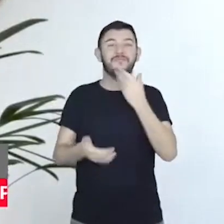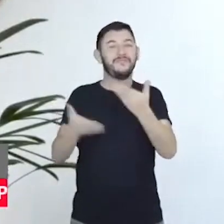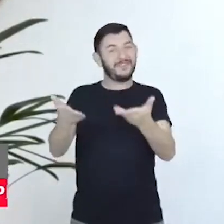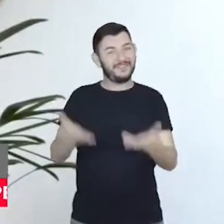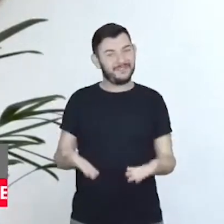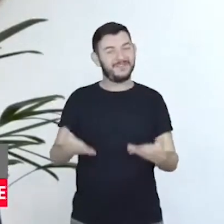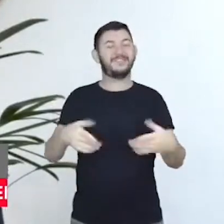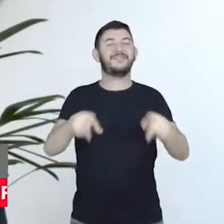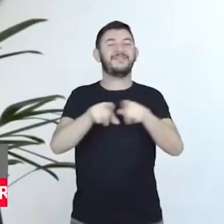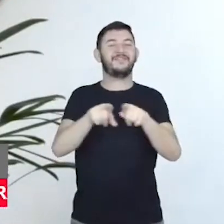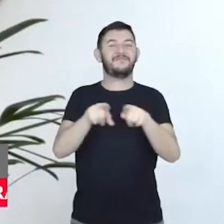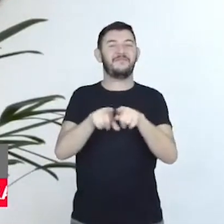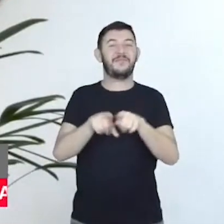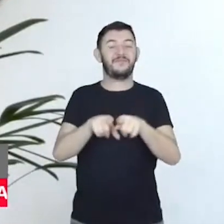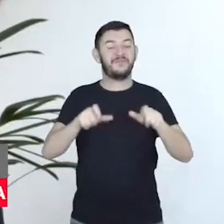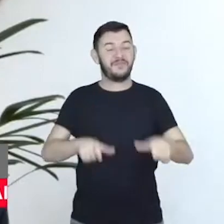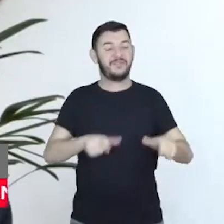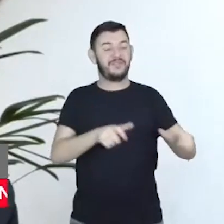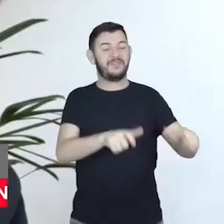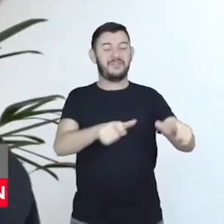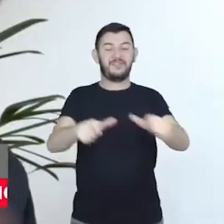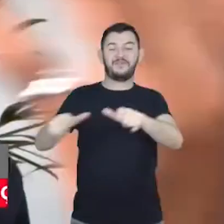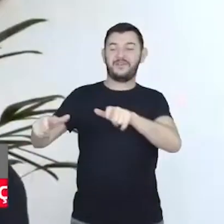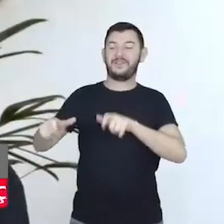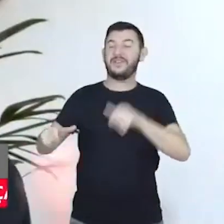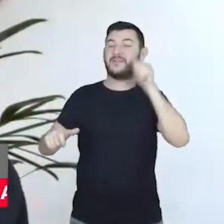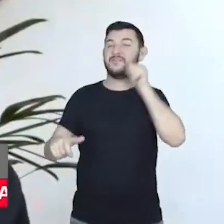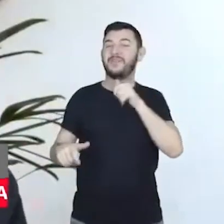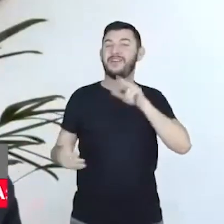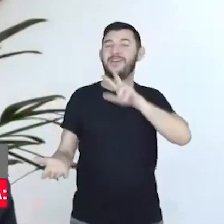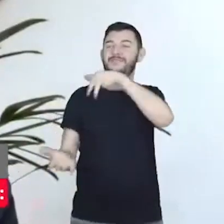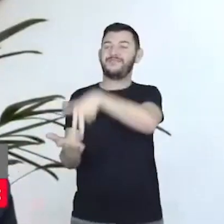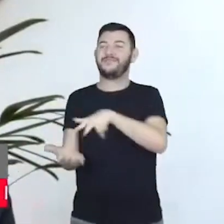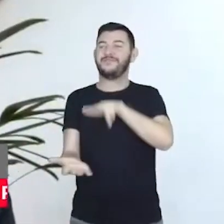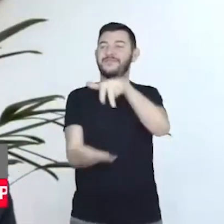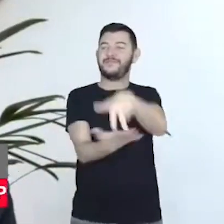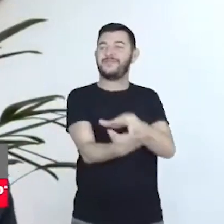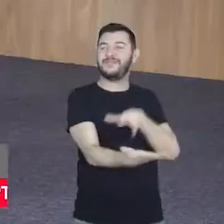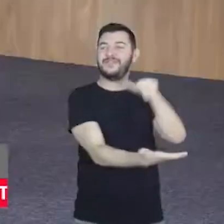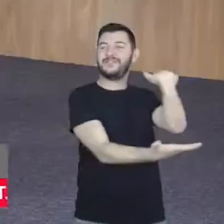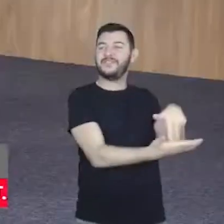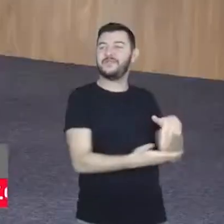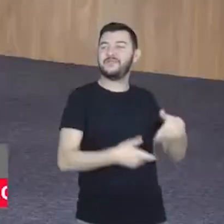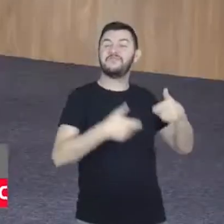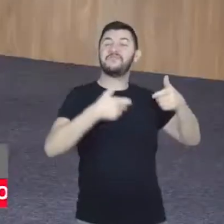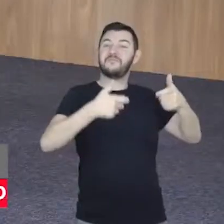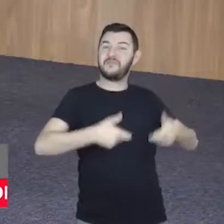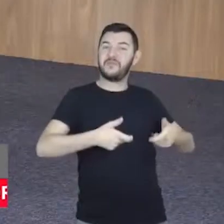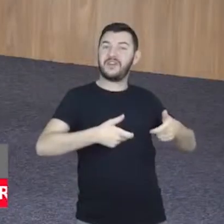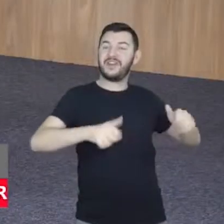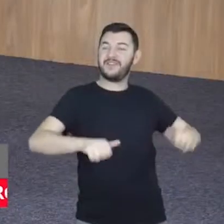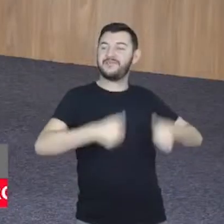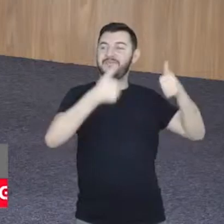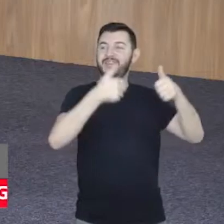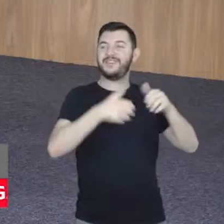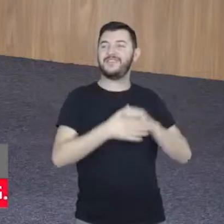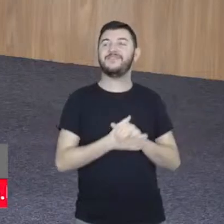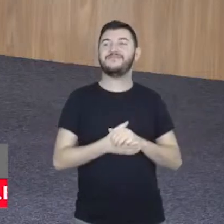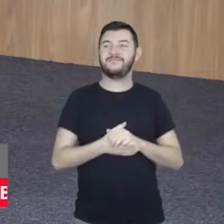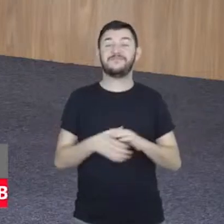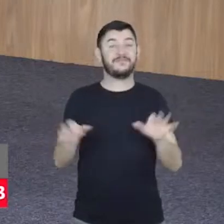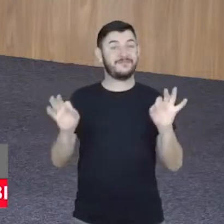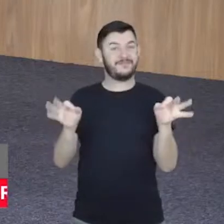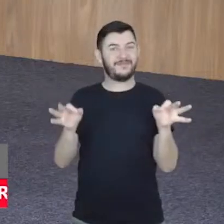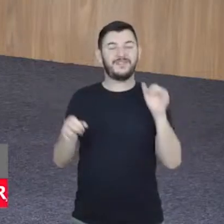bem-vindas, né? Porque todos os espaços que as mulheres ocupam se tornam espaços melhores. Com certeza, as mulheres transformam